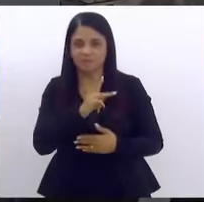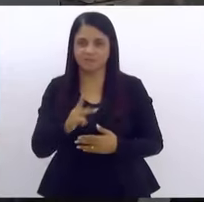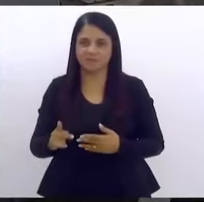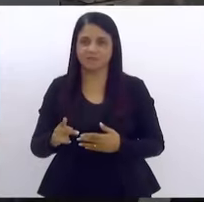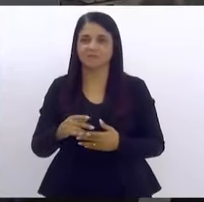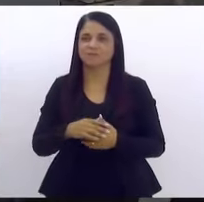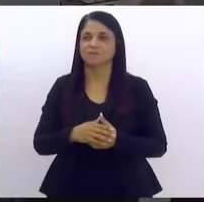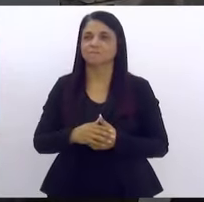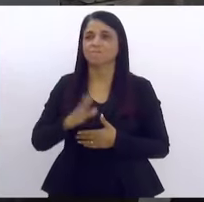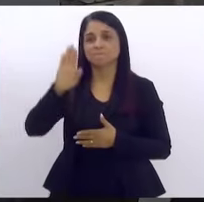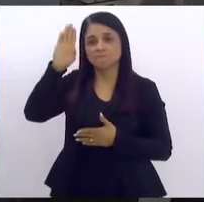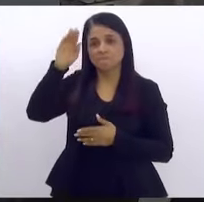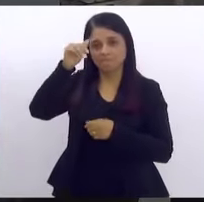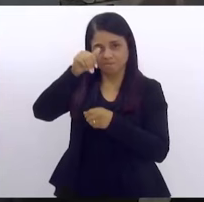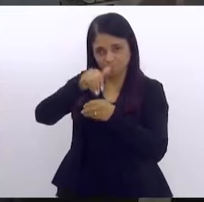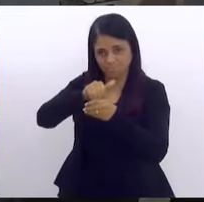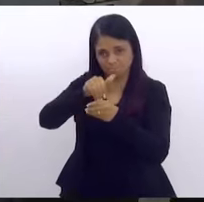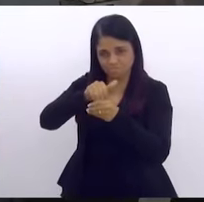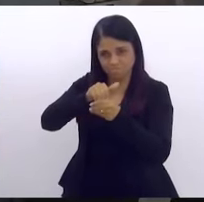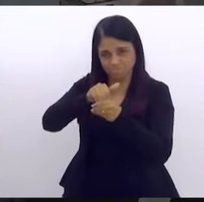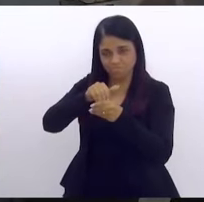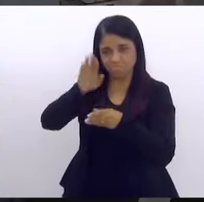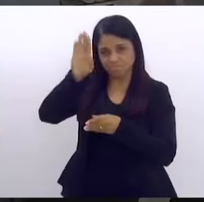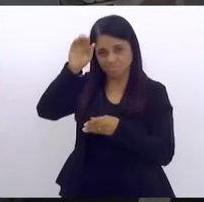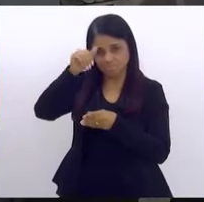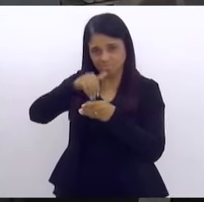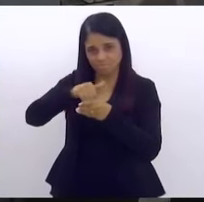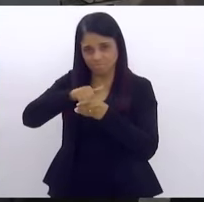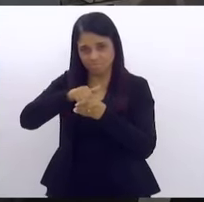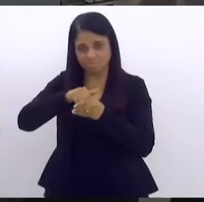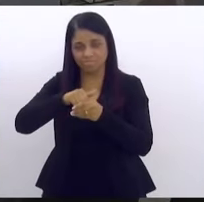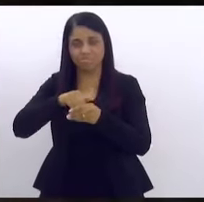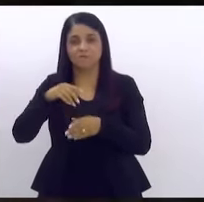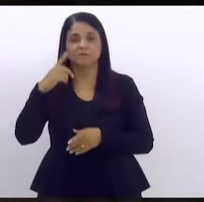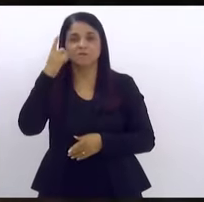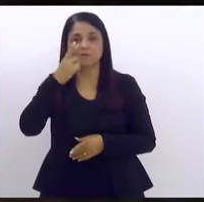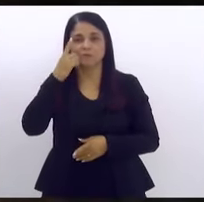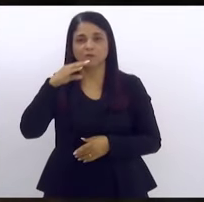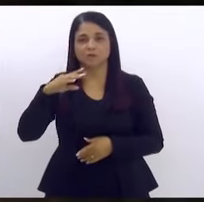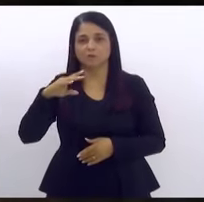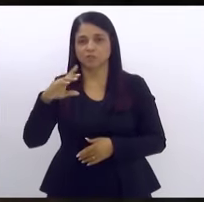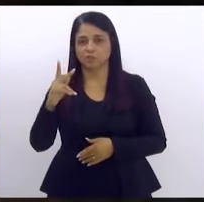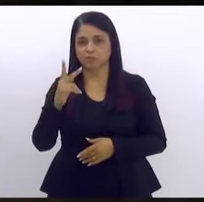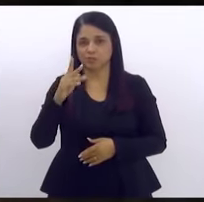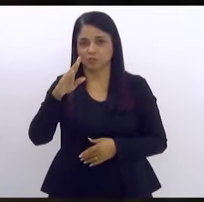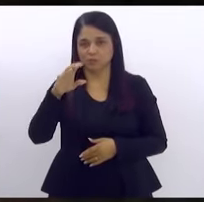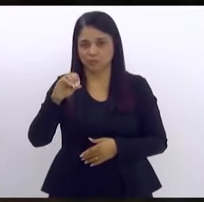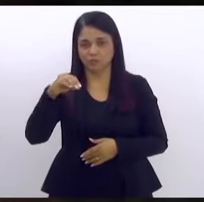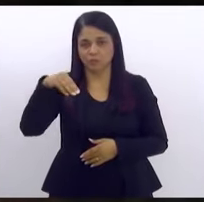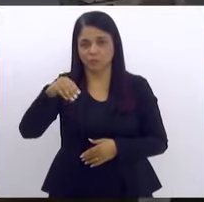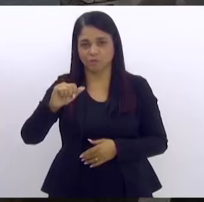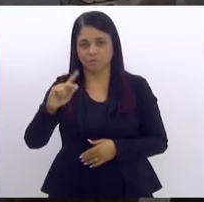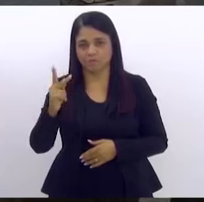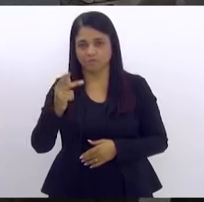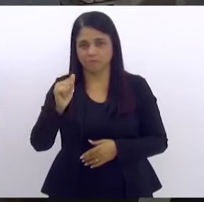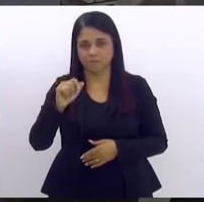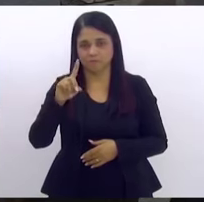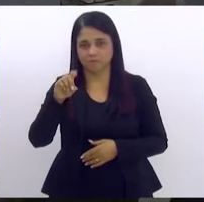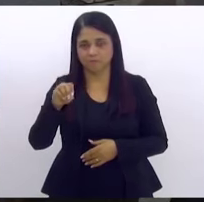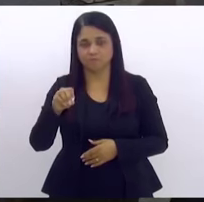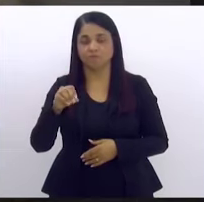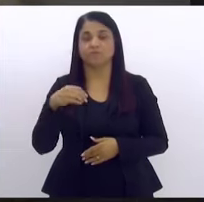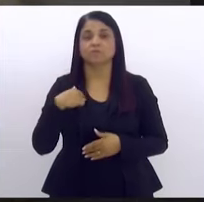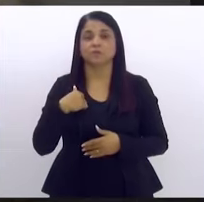nosso nobre deputado Jair. Declaração de voto, nosso nobre deputado Chico Machado.